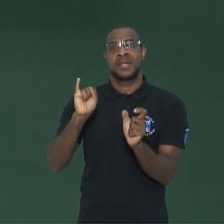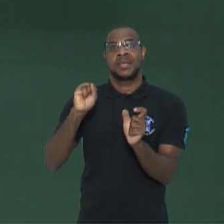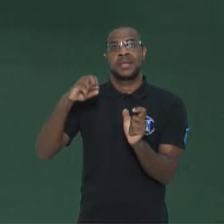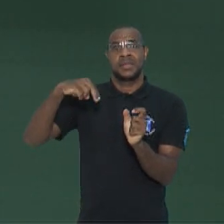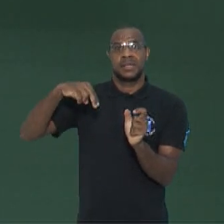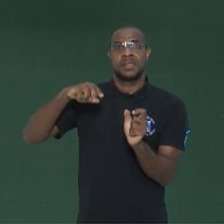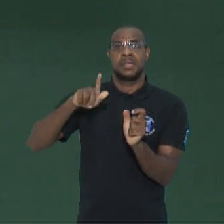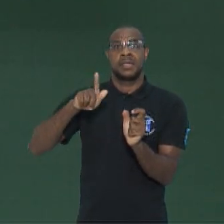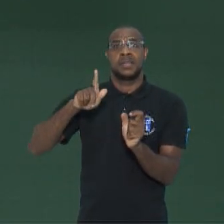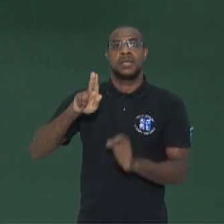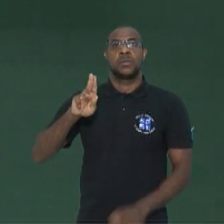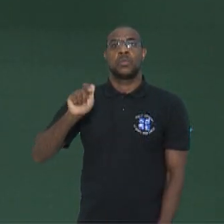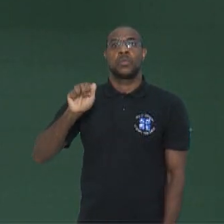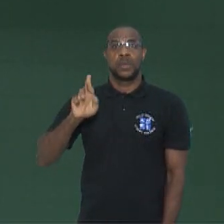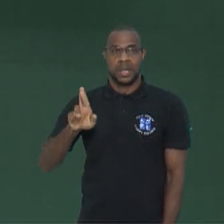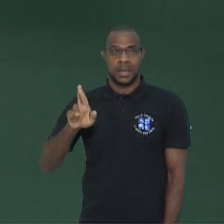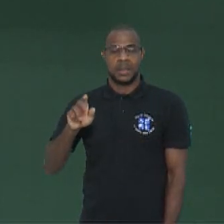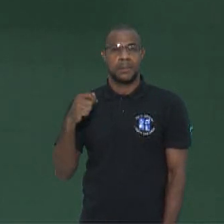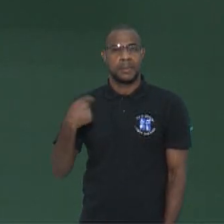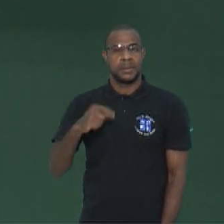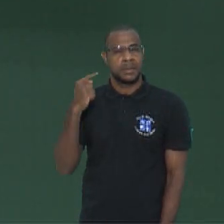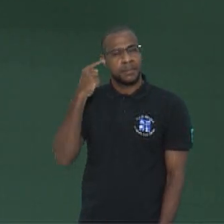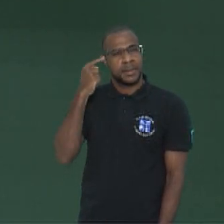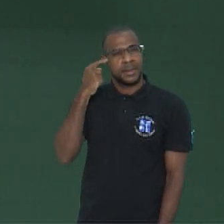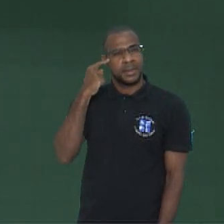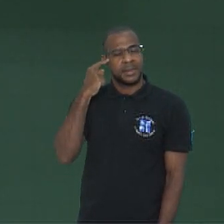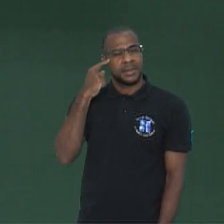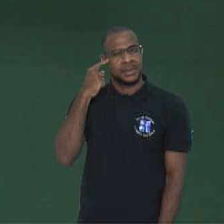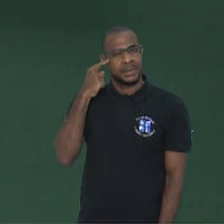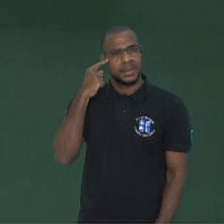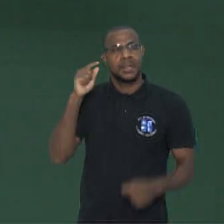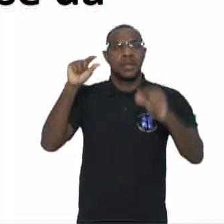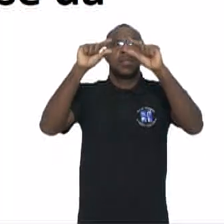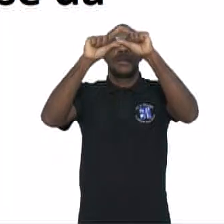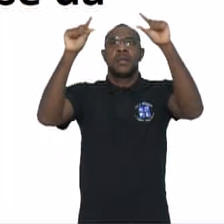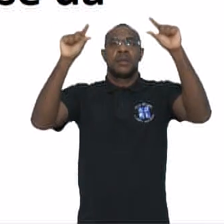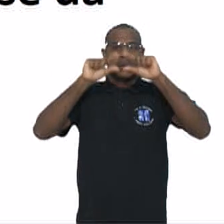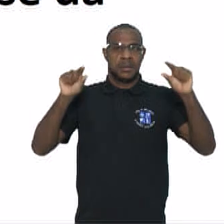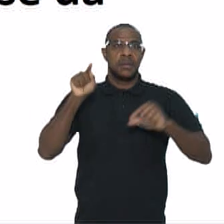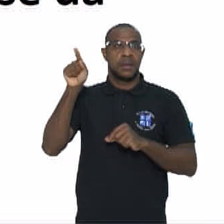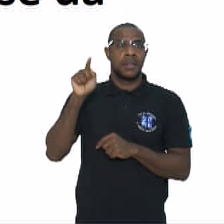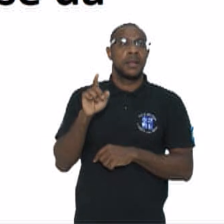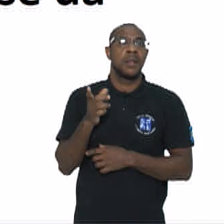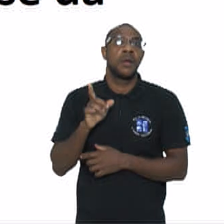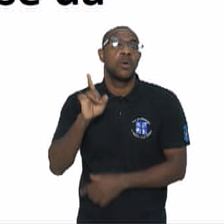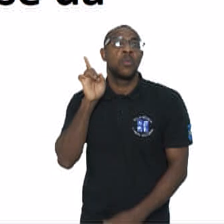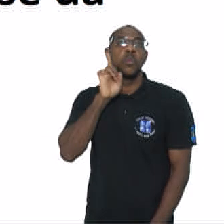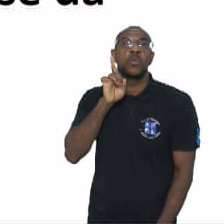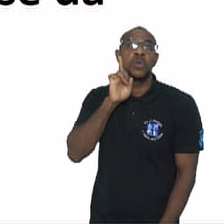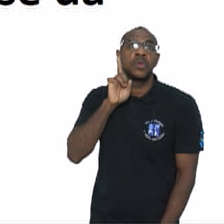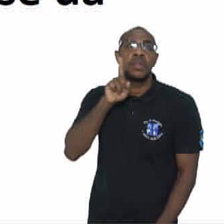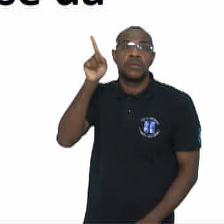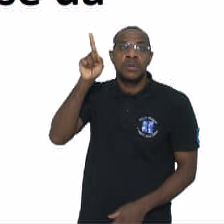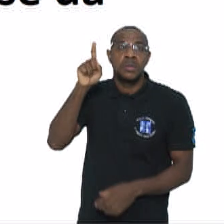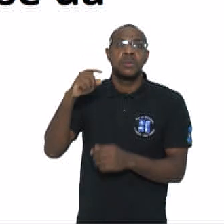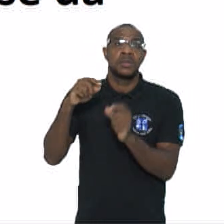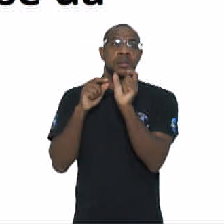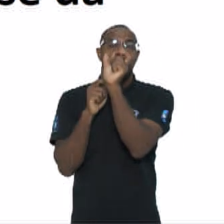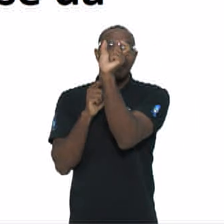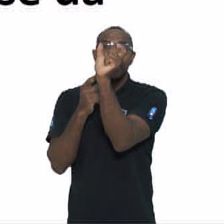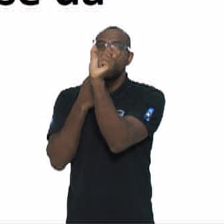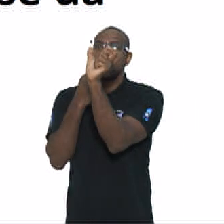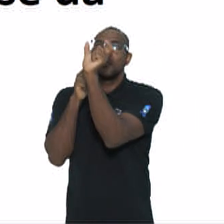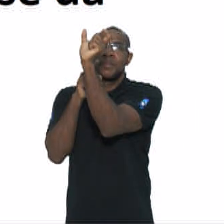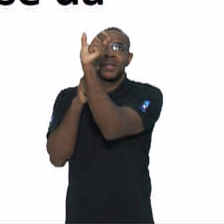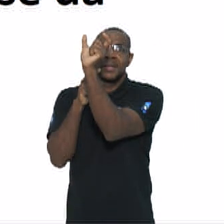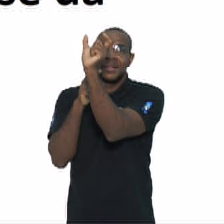só, vocês vão pensar agora nesses trechinhos. Os Estados Unidos participam no plural, os